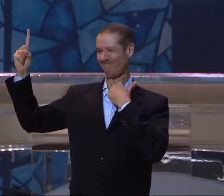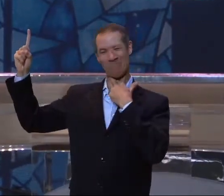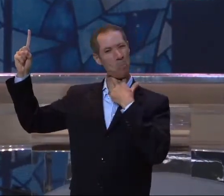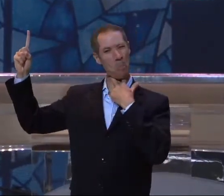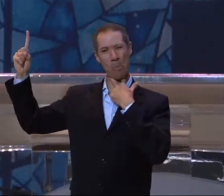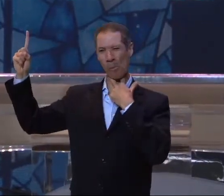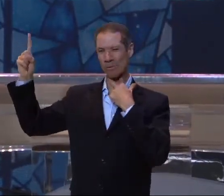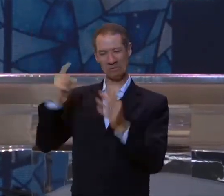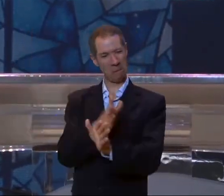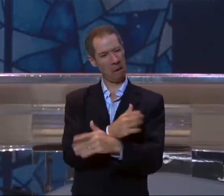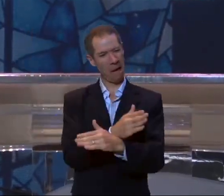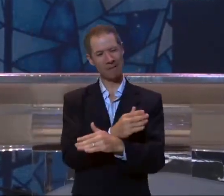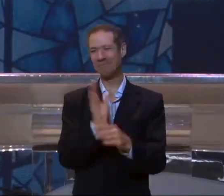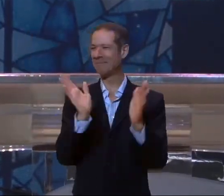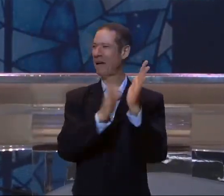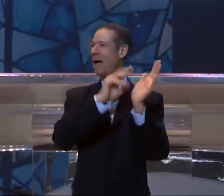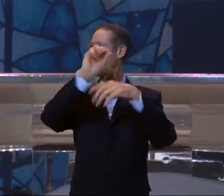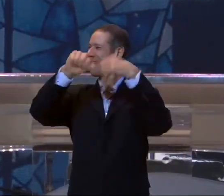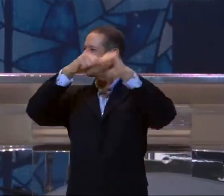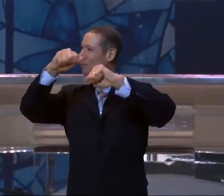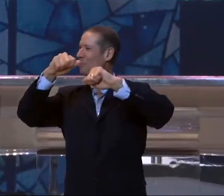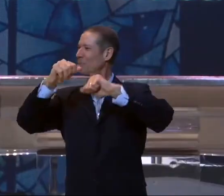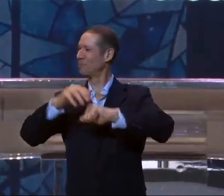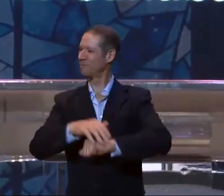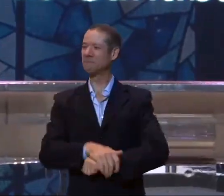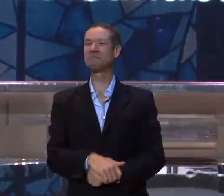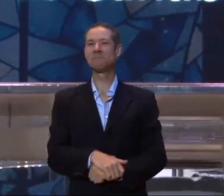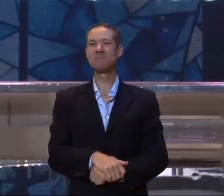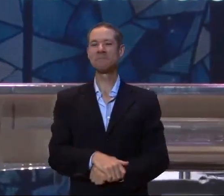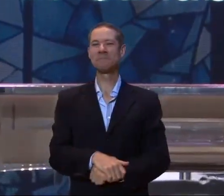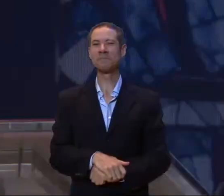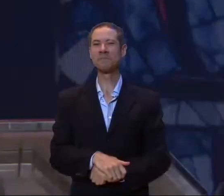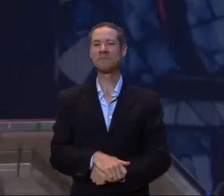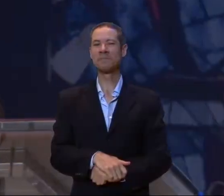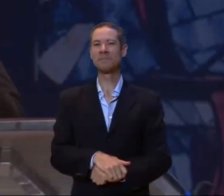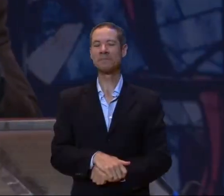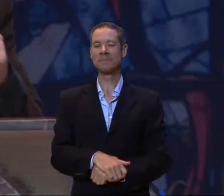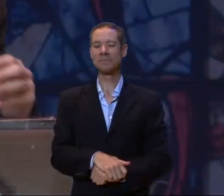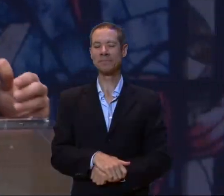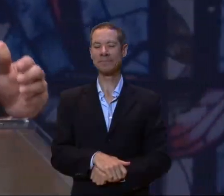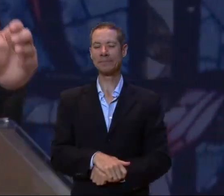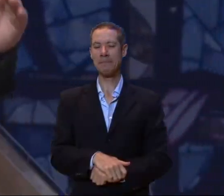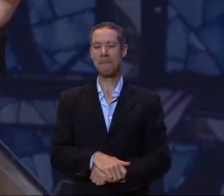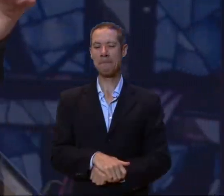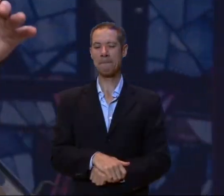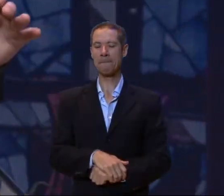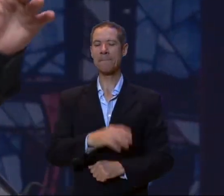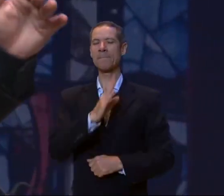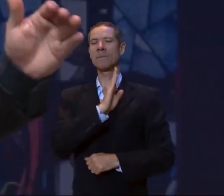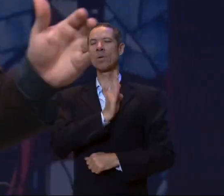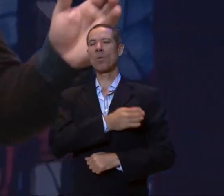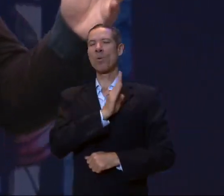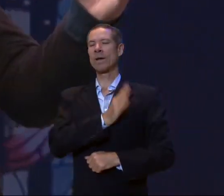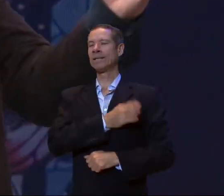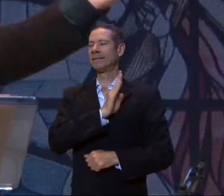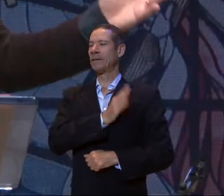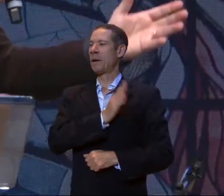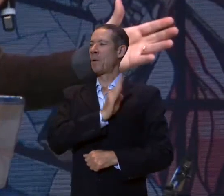fazer. Aleluia. Eu entreguei. Sabe o que aconteceu? Meu coração